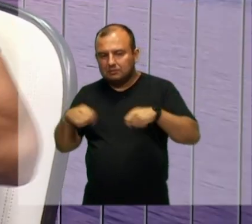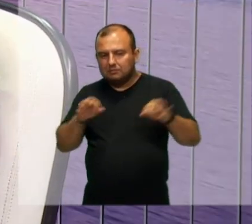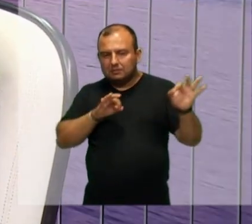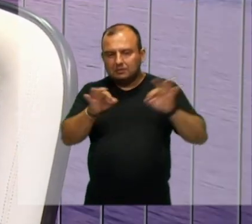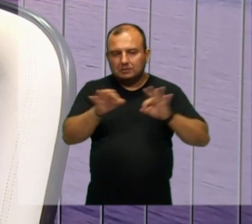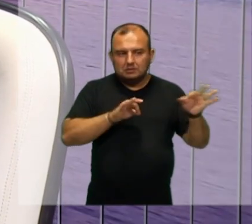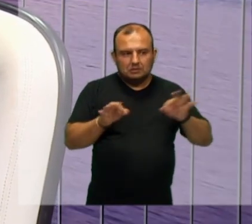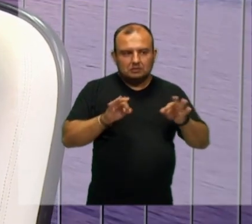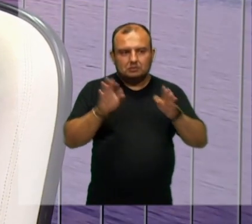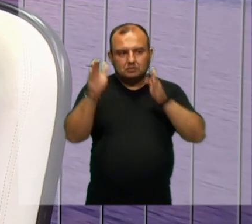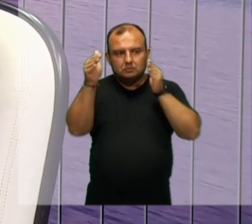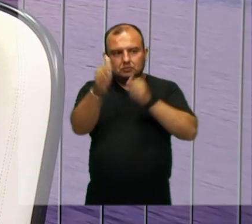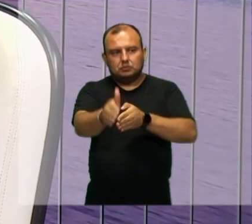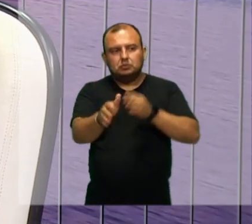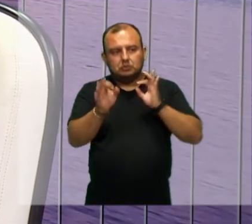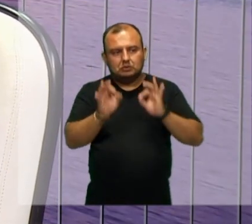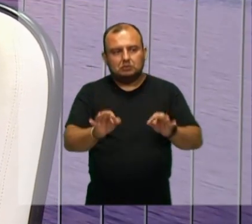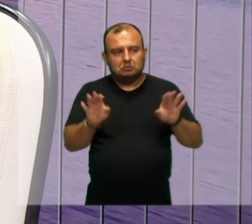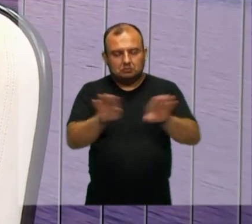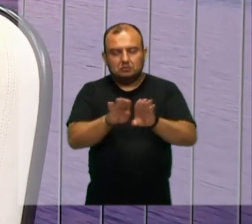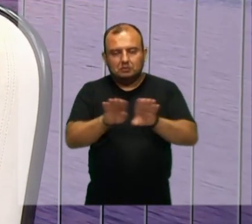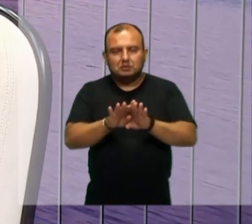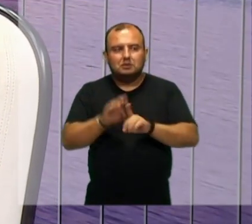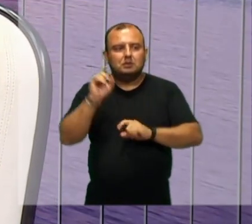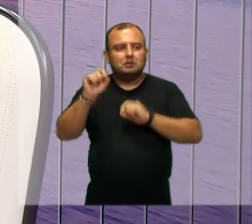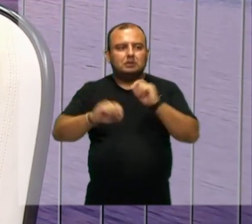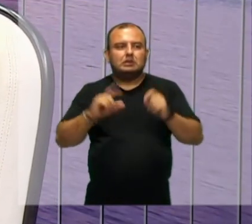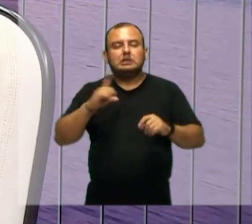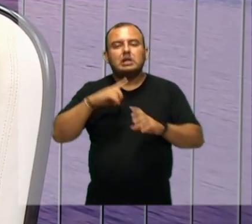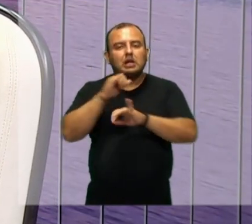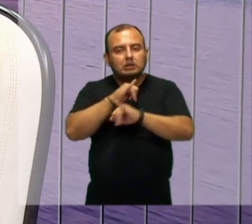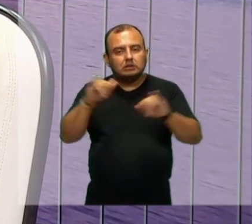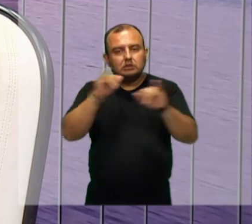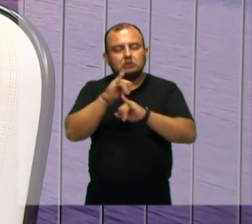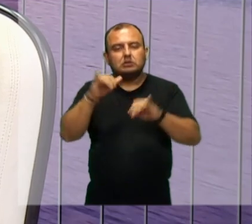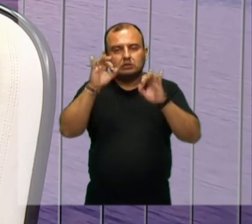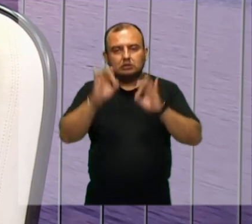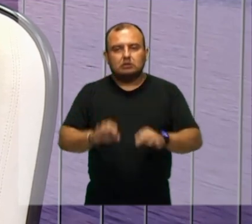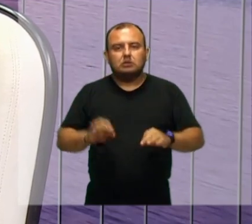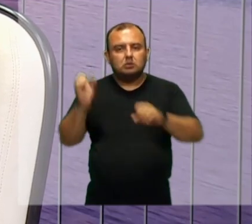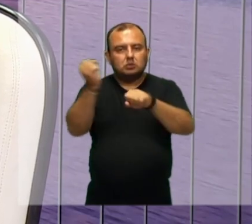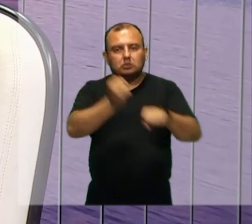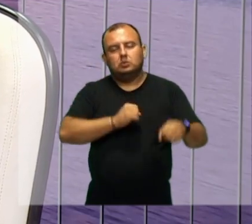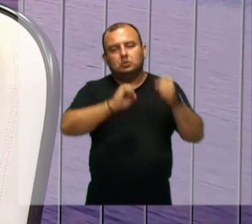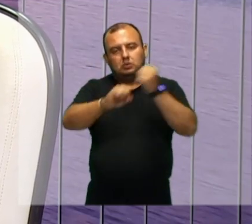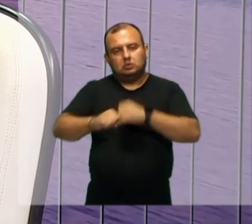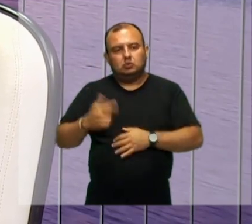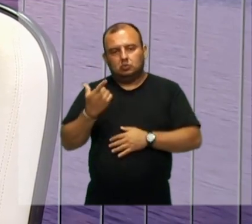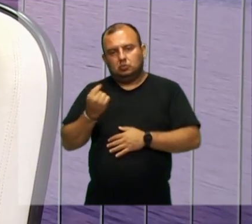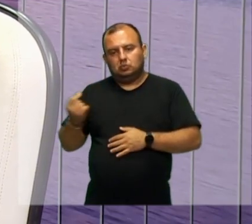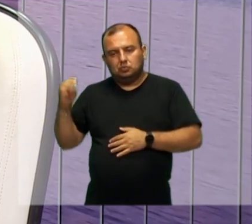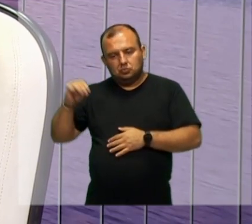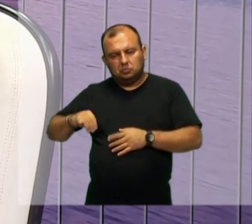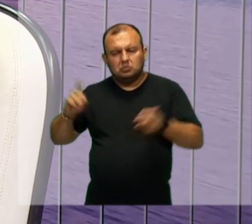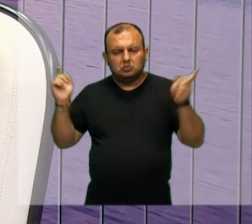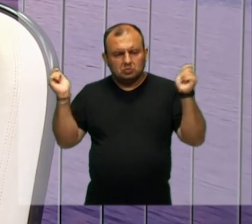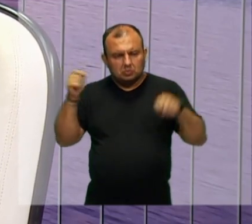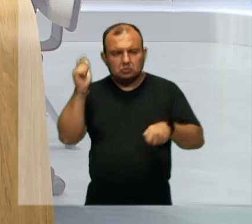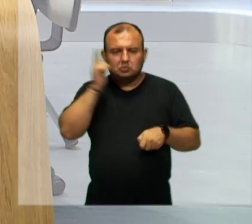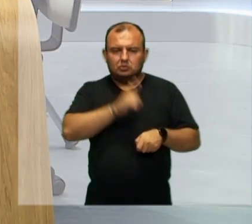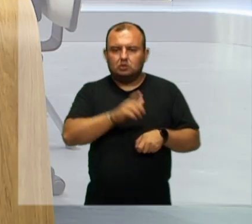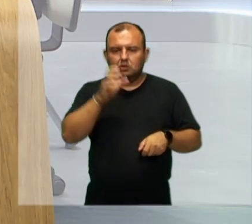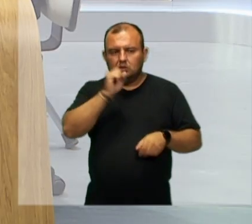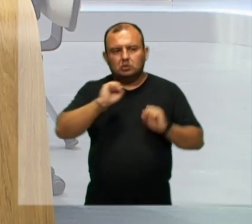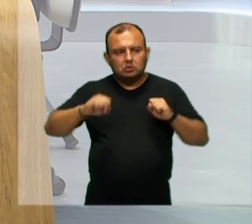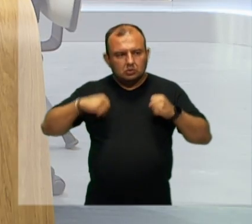lapidando na direção que a gente precisa, que é o quê? Ter energia suficiente para remar 200 metros na maior capacidade, com o